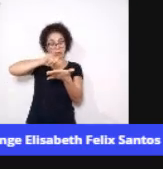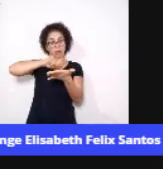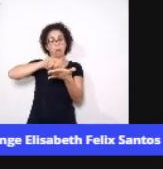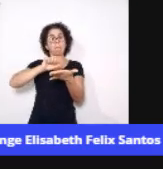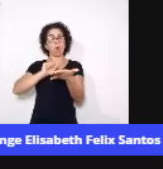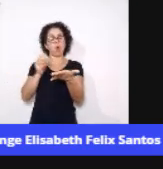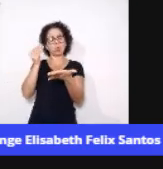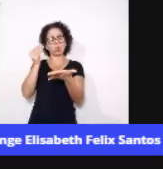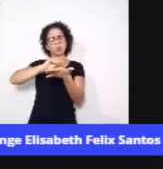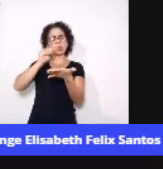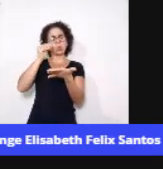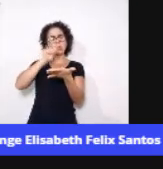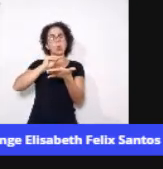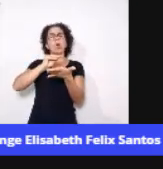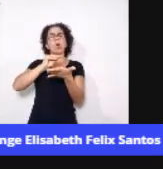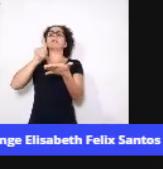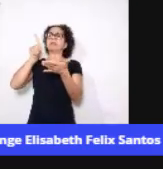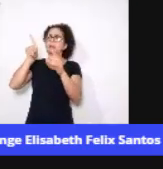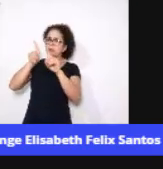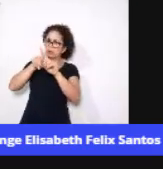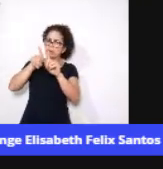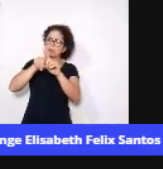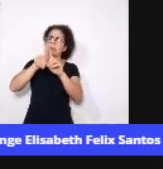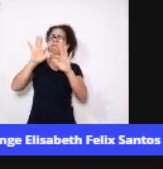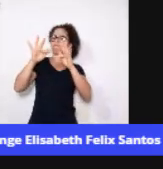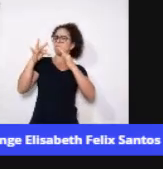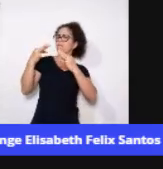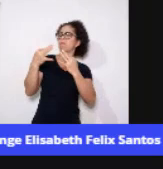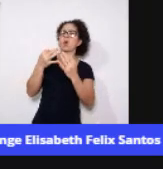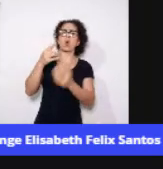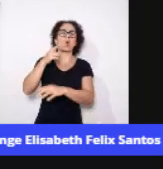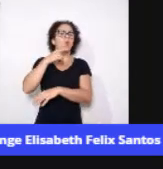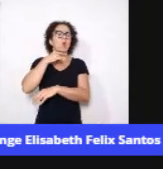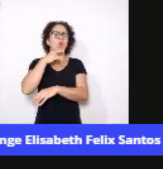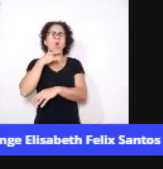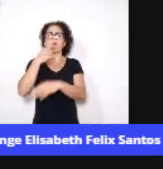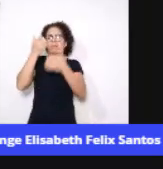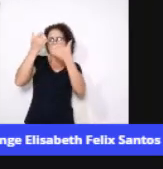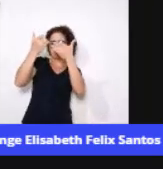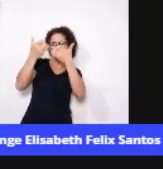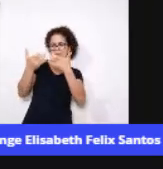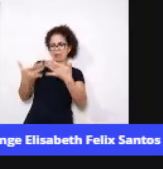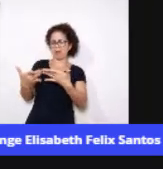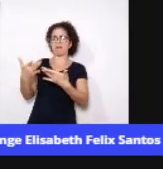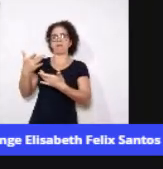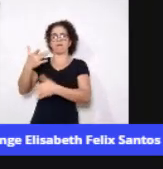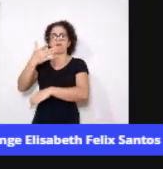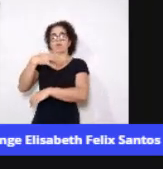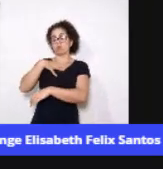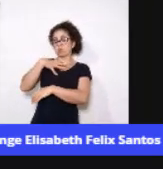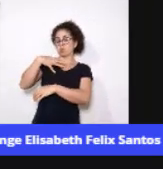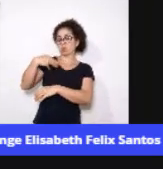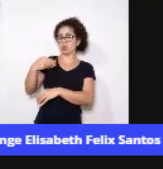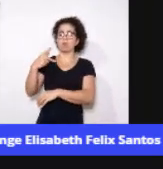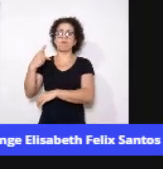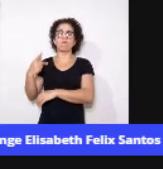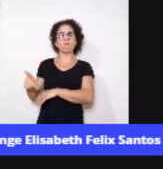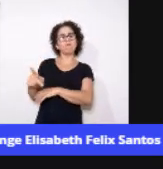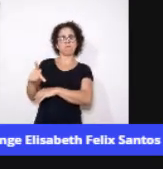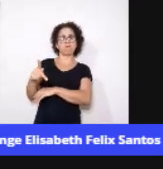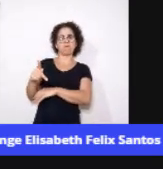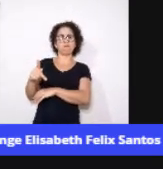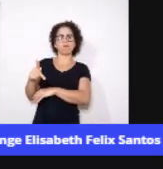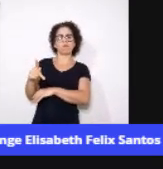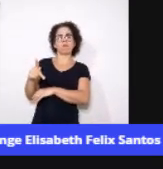ou o responsável não conseguiu explicar para o seu filho. De certa maneira, claro, o professor ele